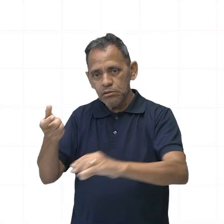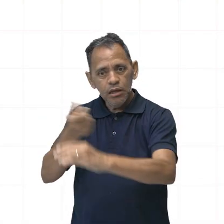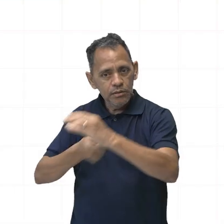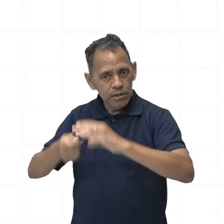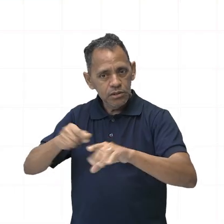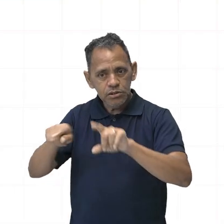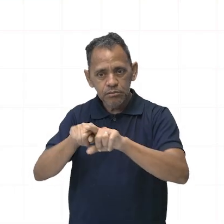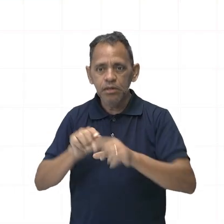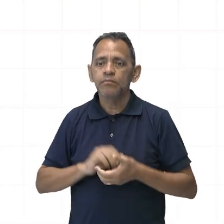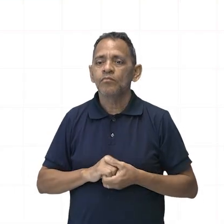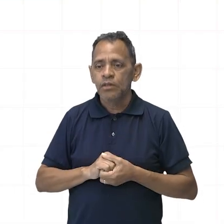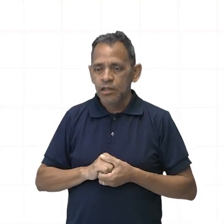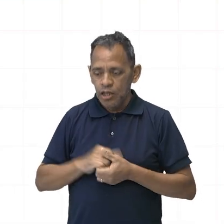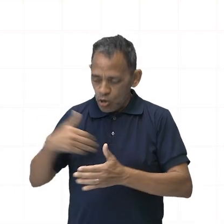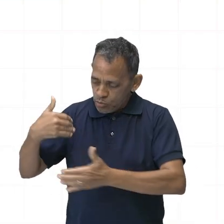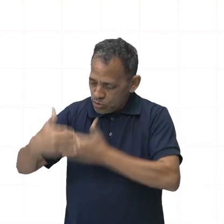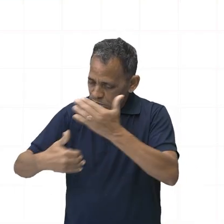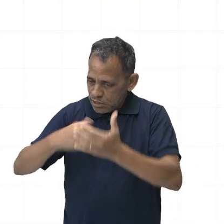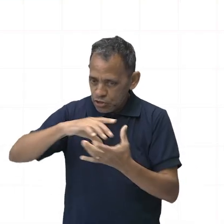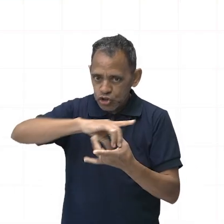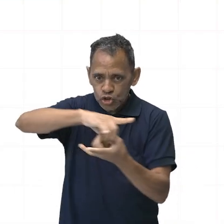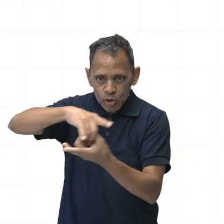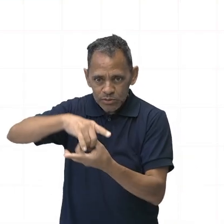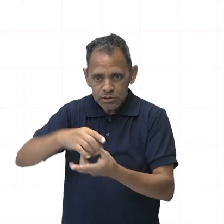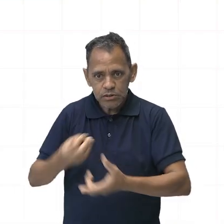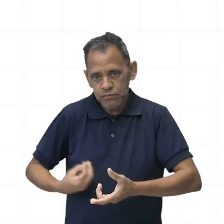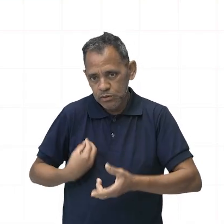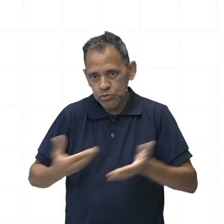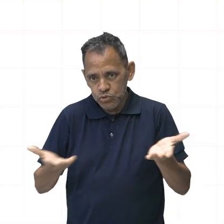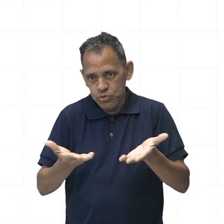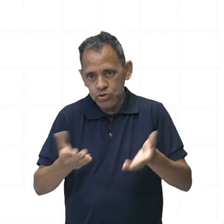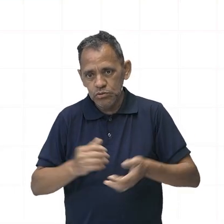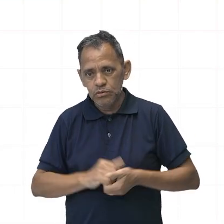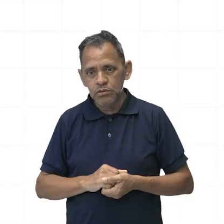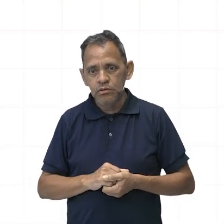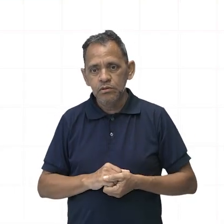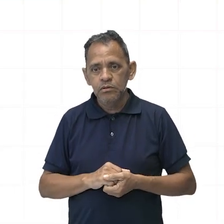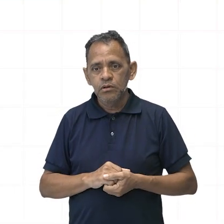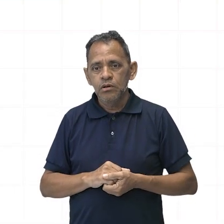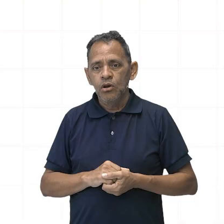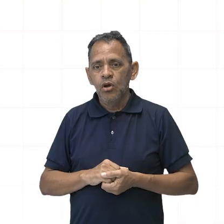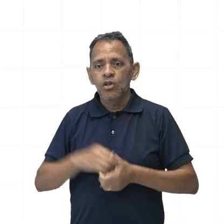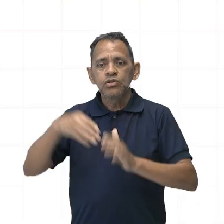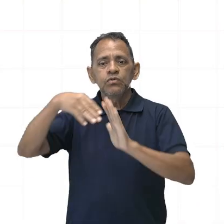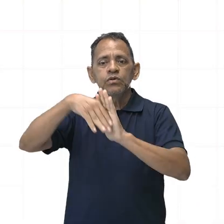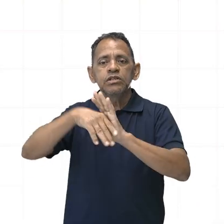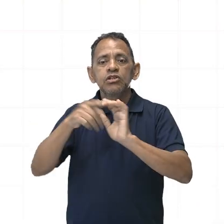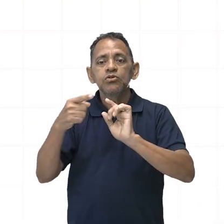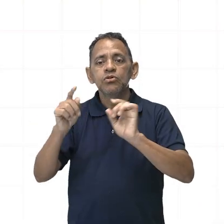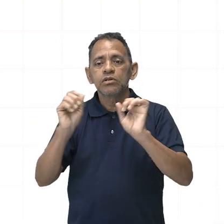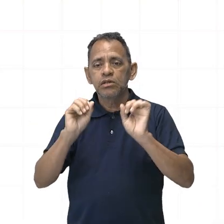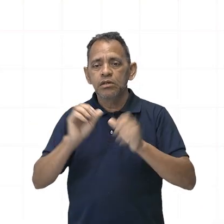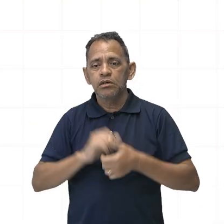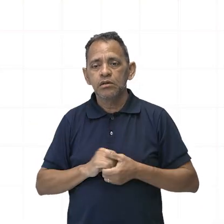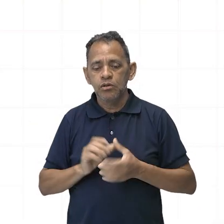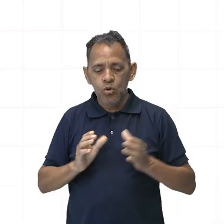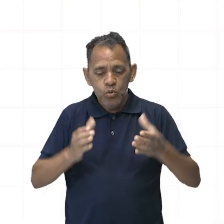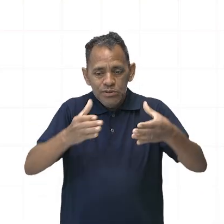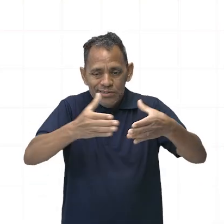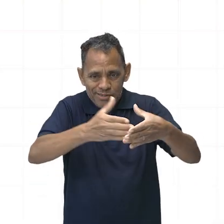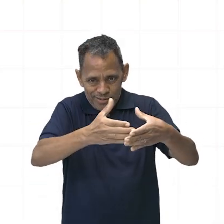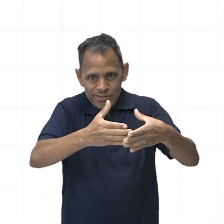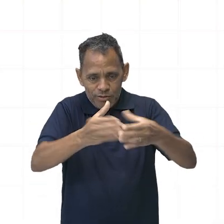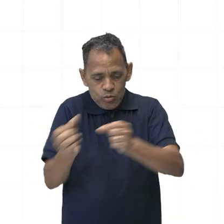de globalização que a gente vive atualmente, né? E outra desvantagem do sistema capitalista, gente, vai ser a concentração do